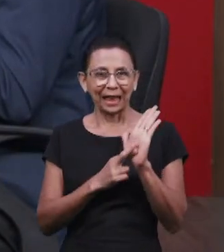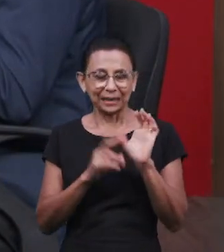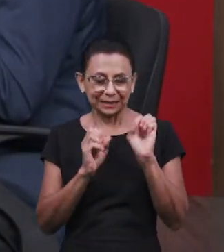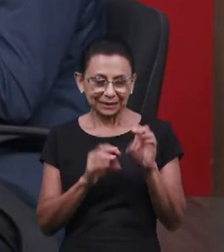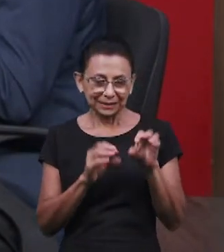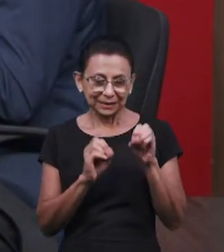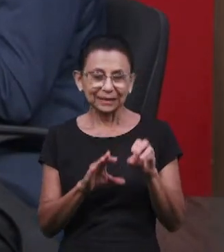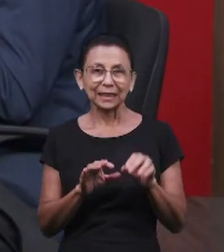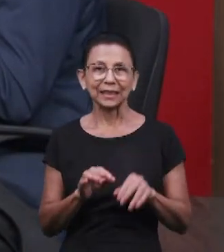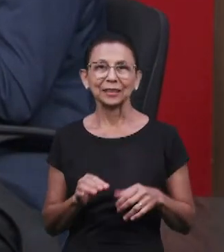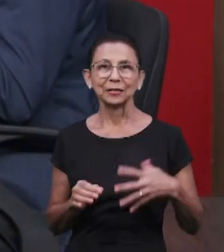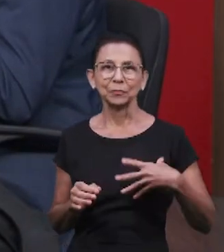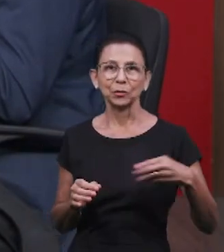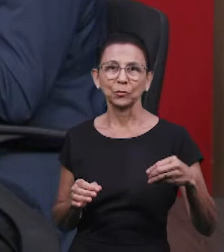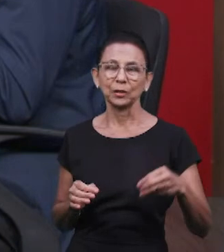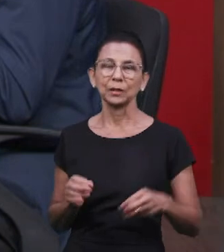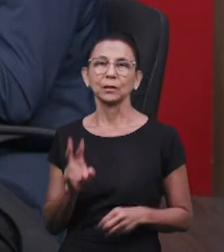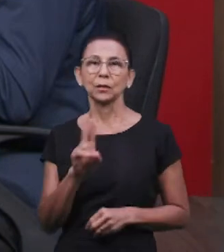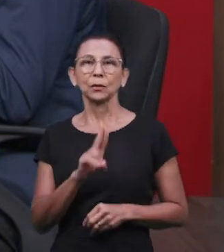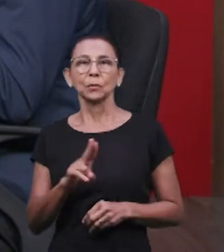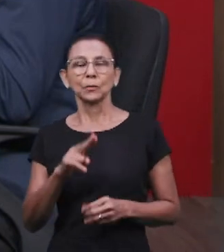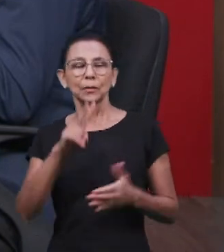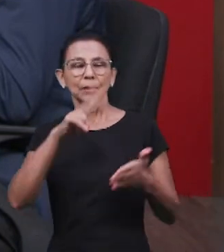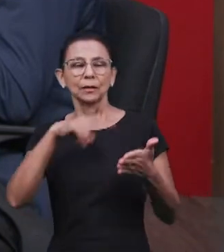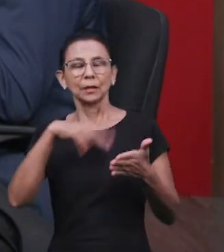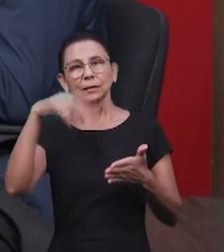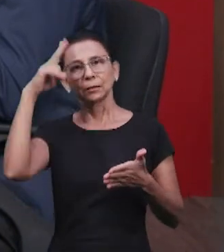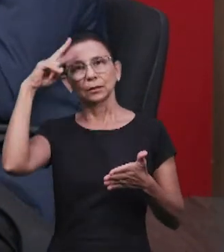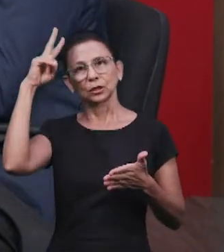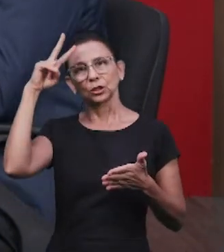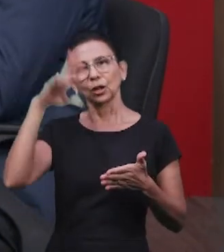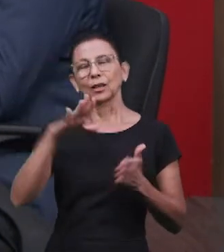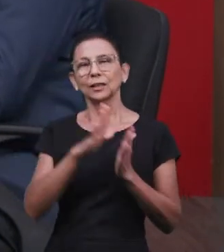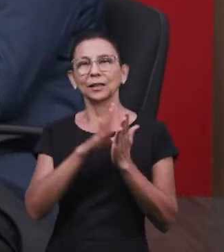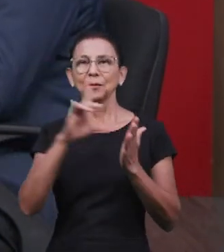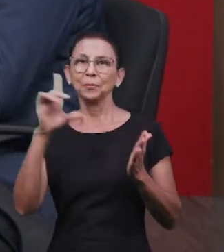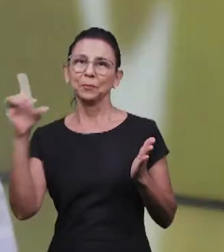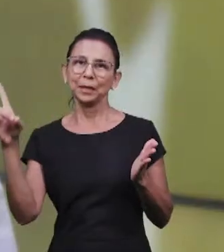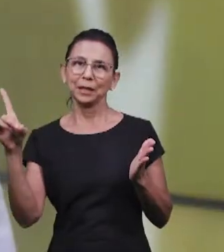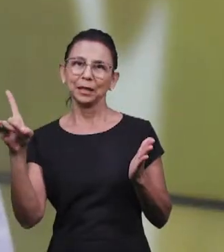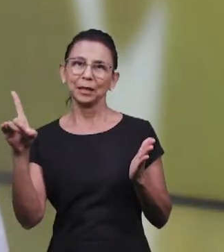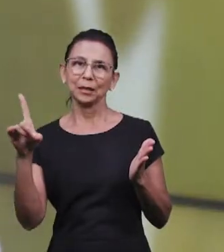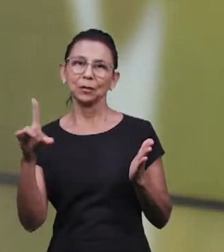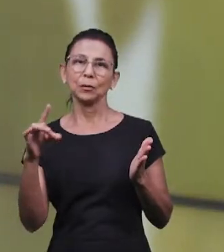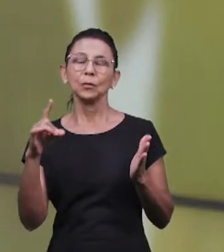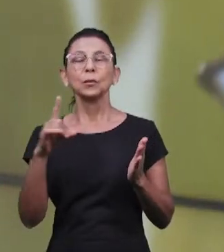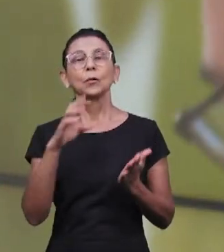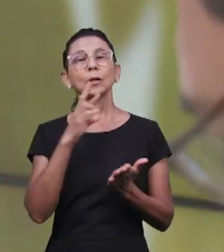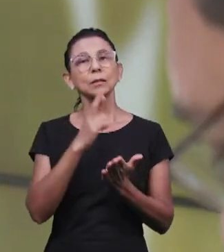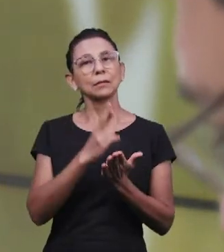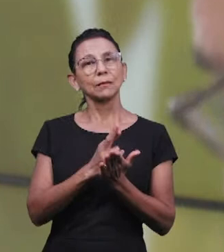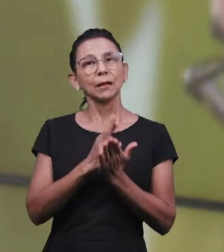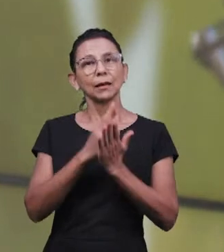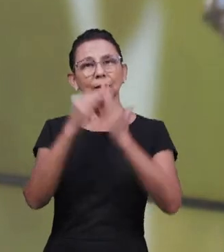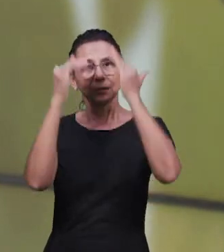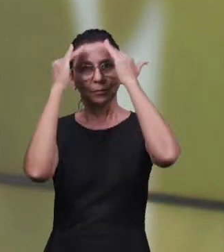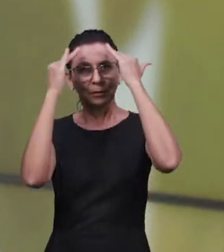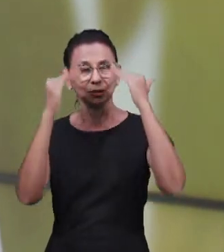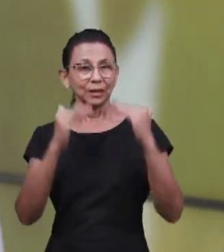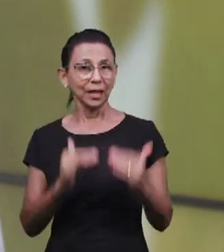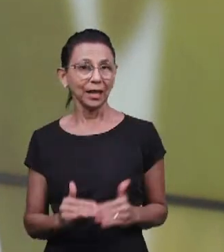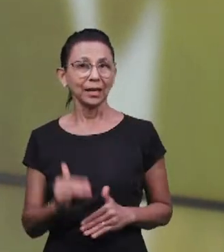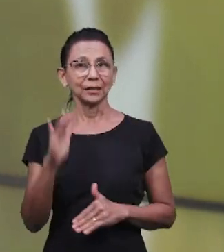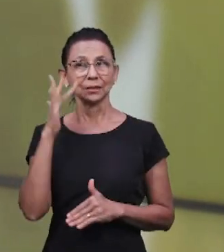ensinei regras para ele desde sempre através de histórias bíblicas. Então, da desobediência, do que acontece,